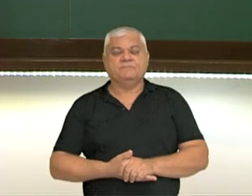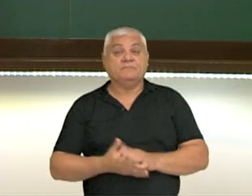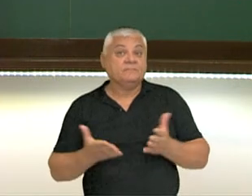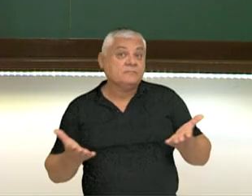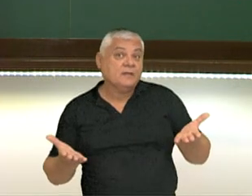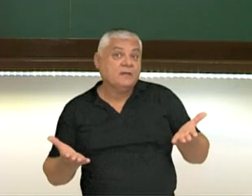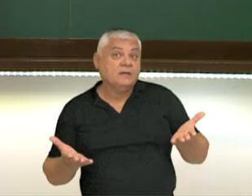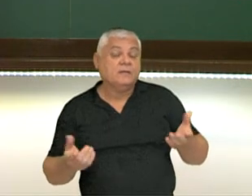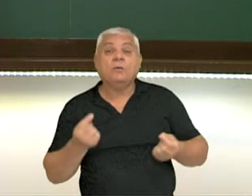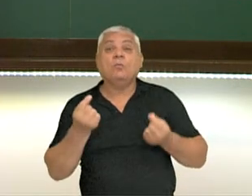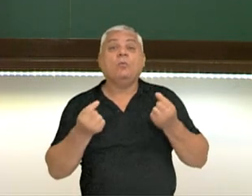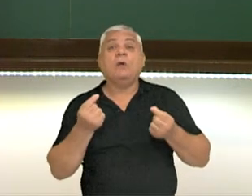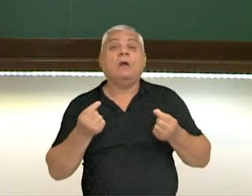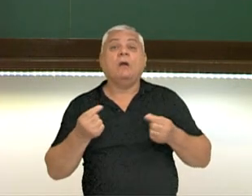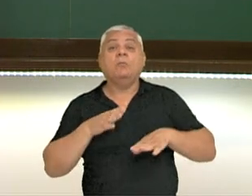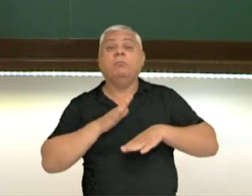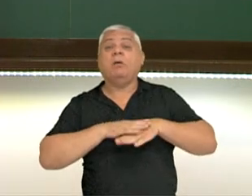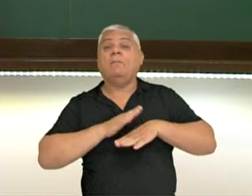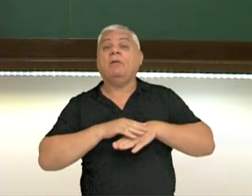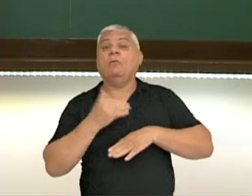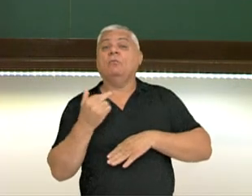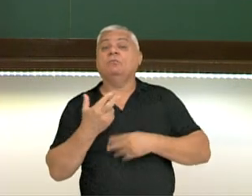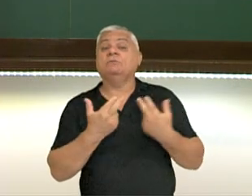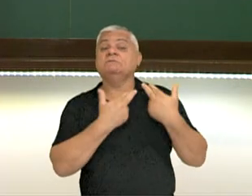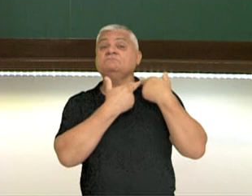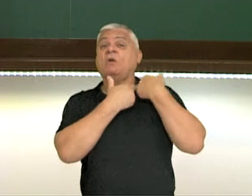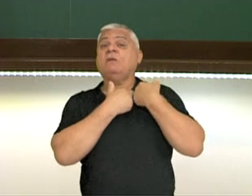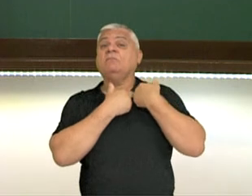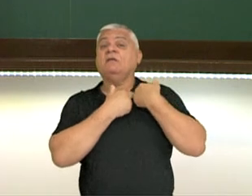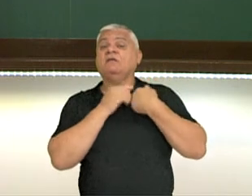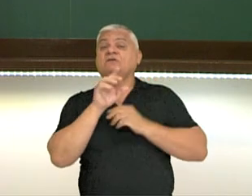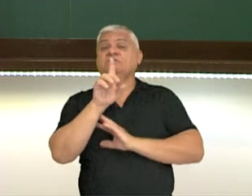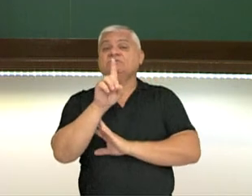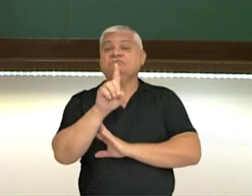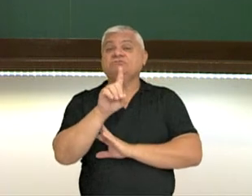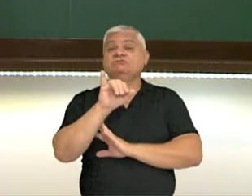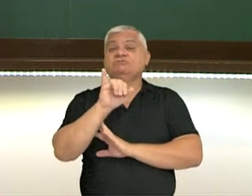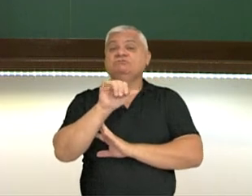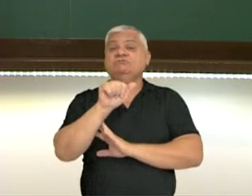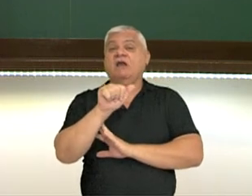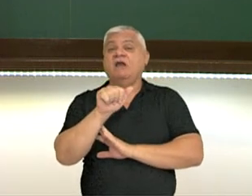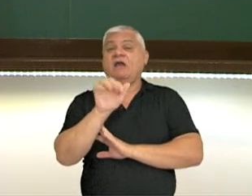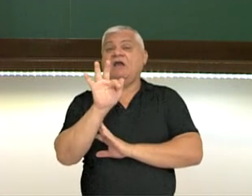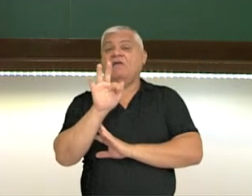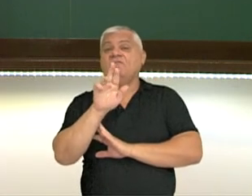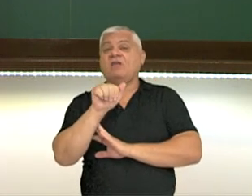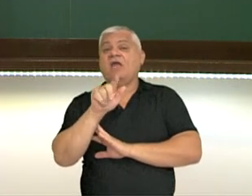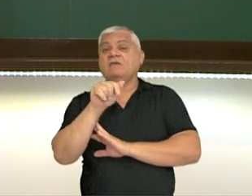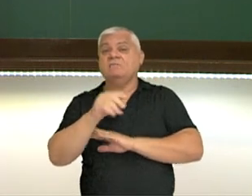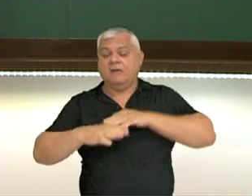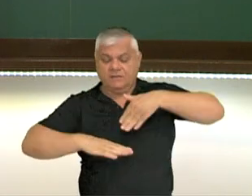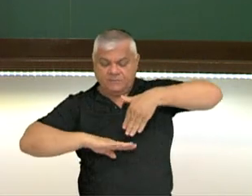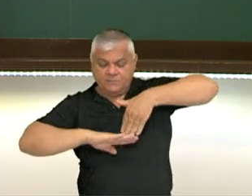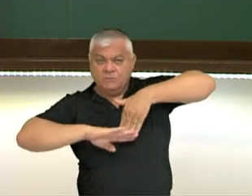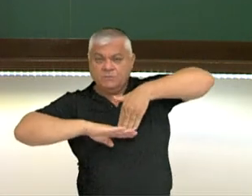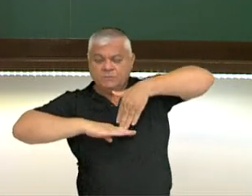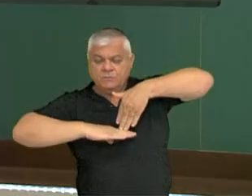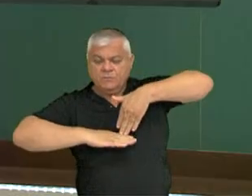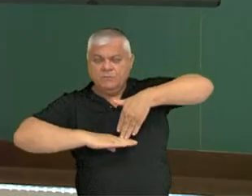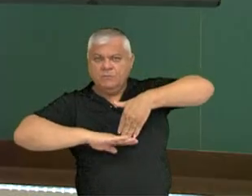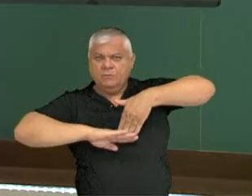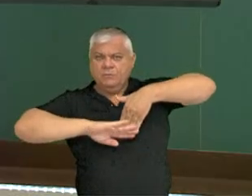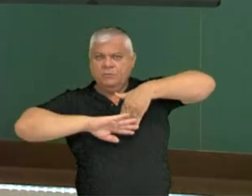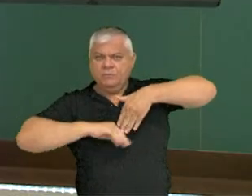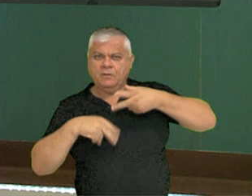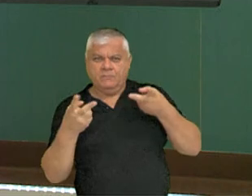E aí, qual que é o papel, qual é a importância, para que serve esse músculo, o diafragma? Pelo GIF está bem